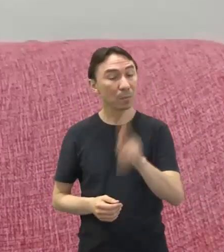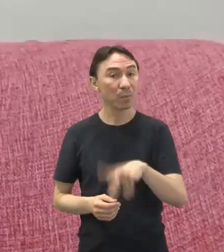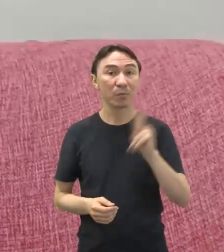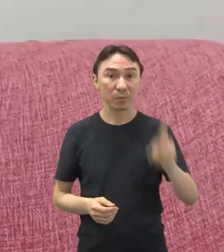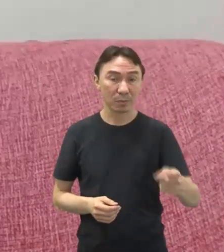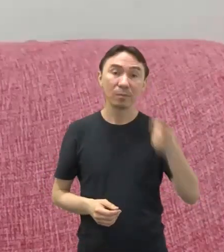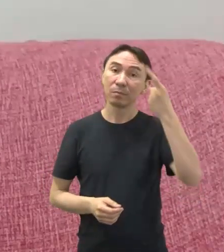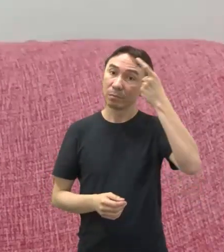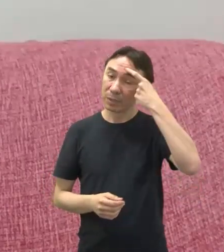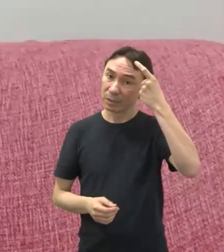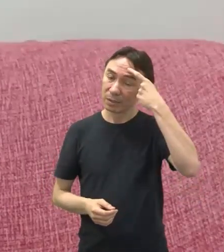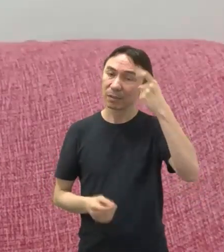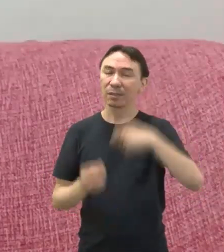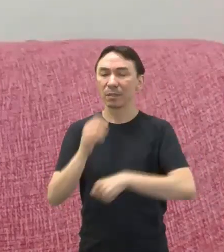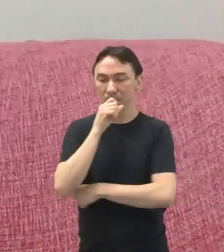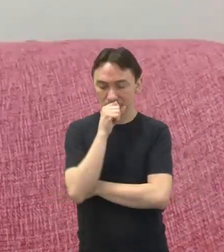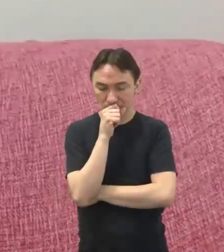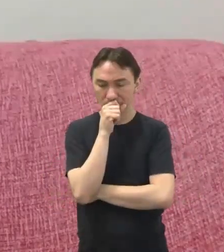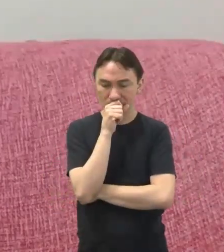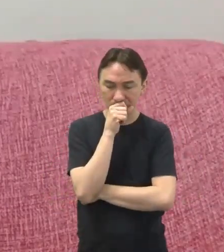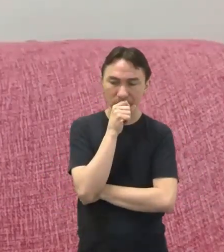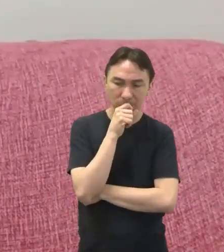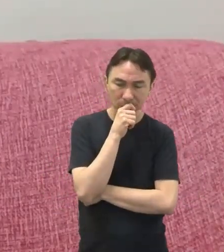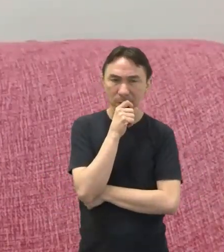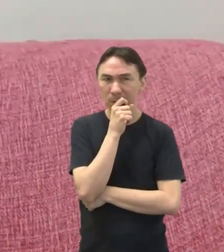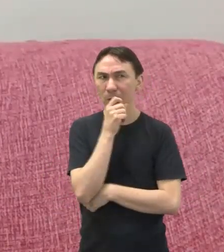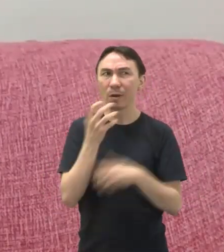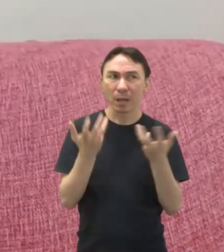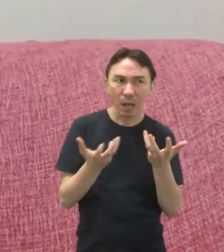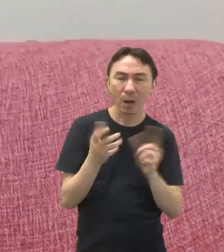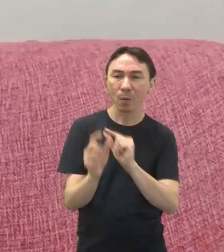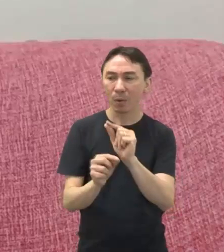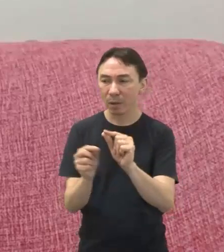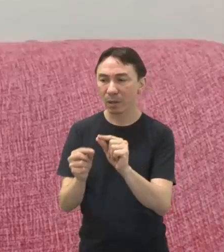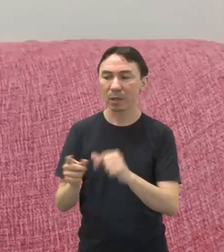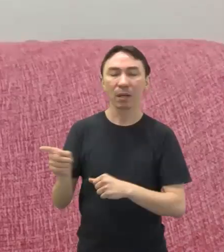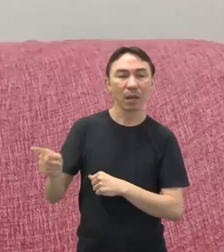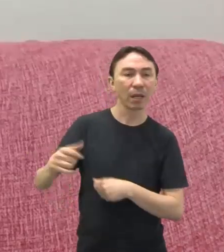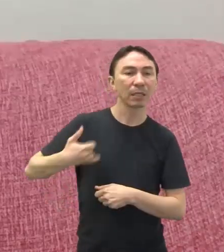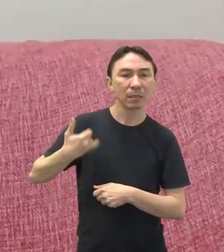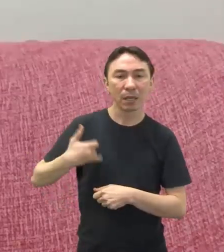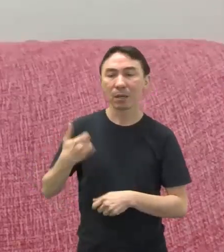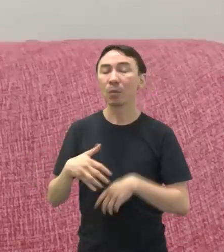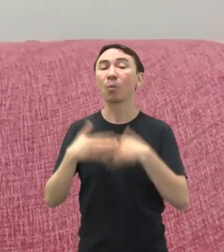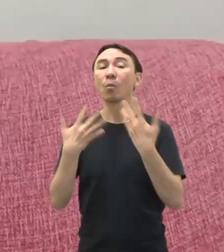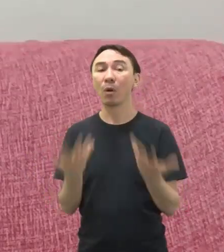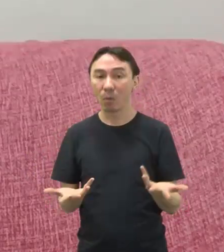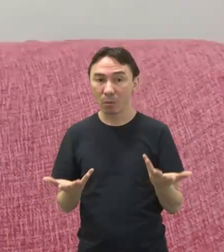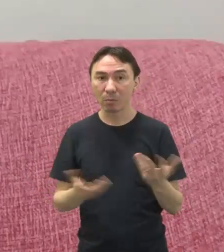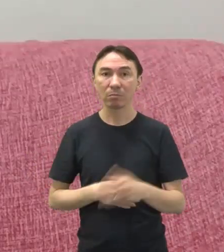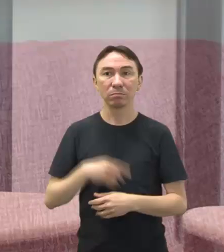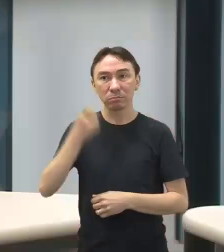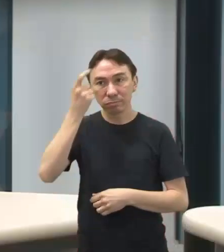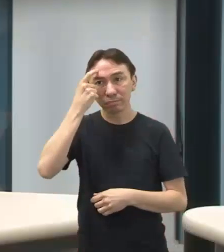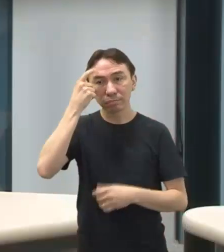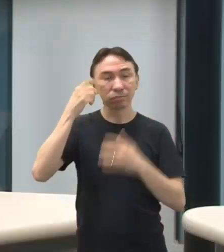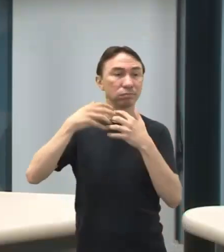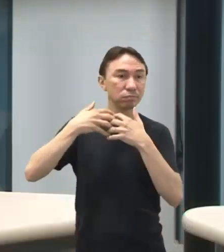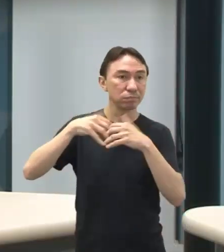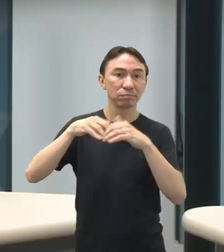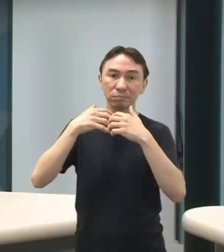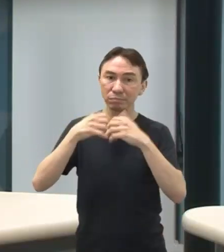intencionalidade nessa faixa etária tudo que ele precisa para aquele trabalho que ele vai desenvolver com esses alunos